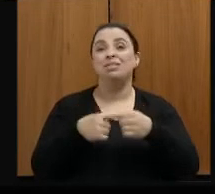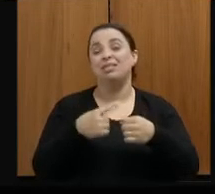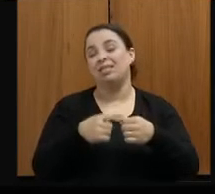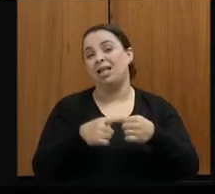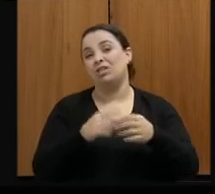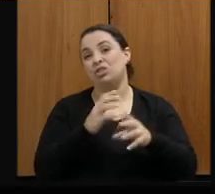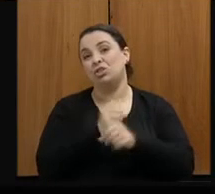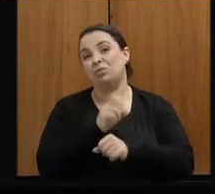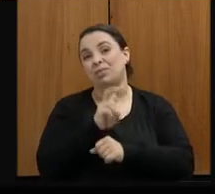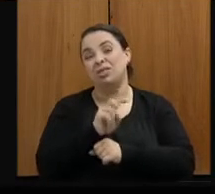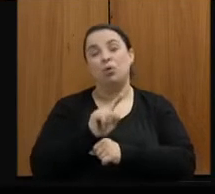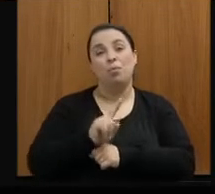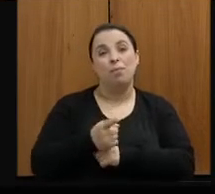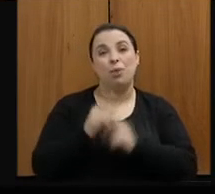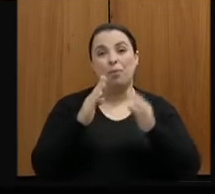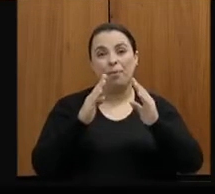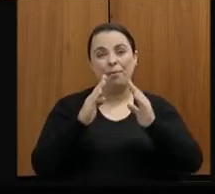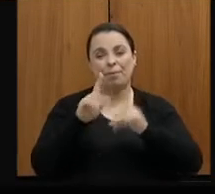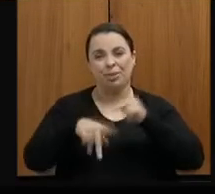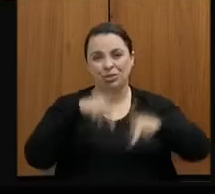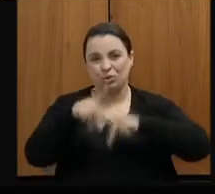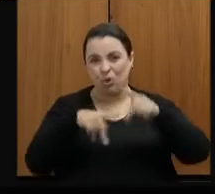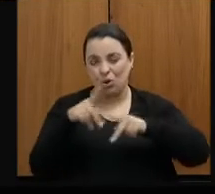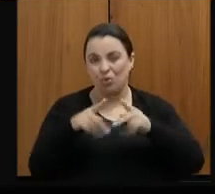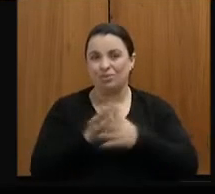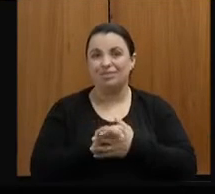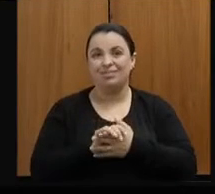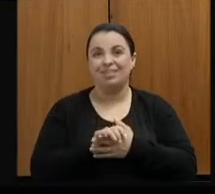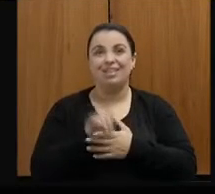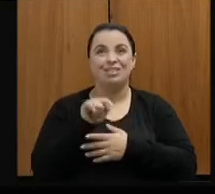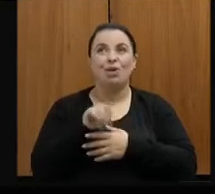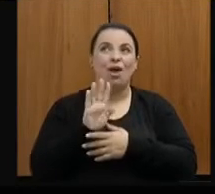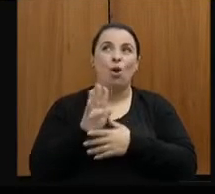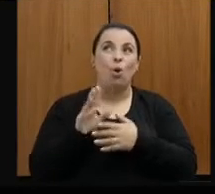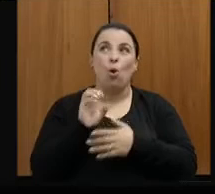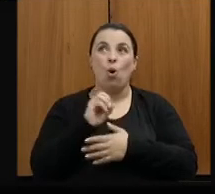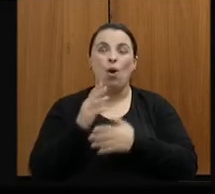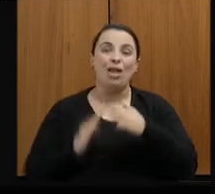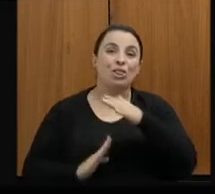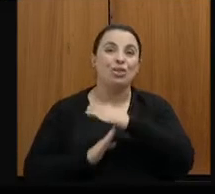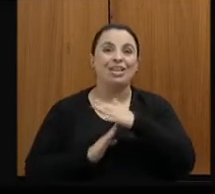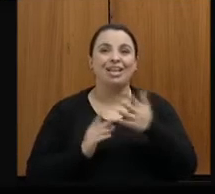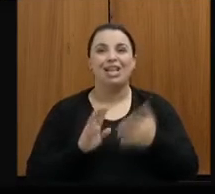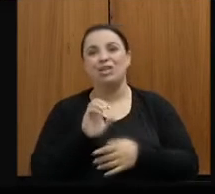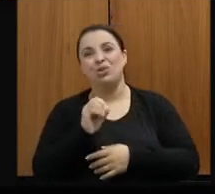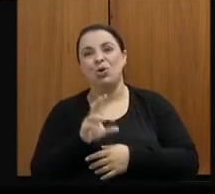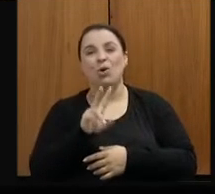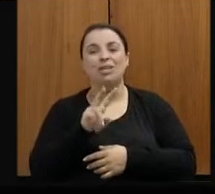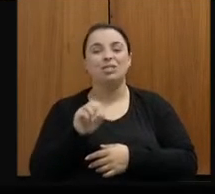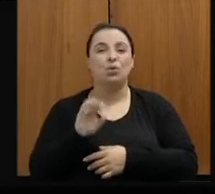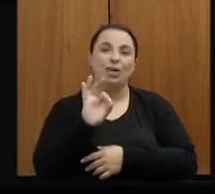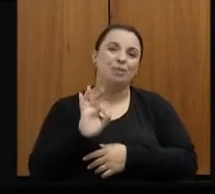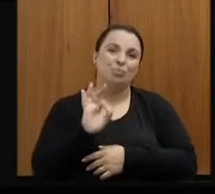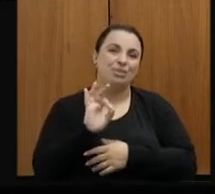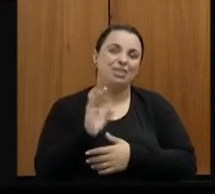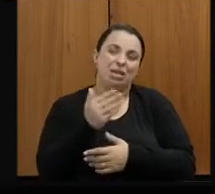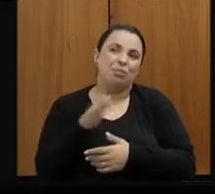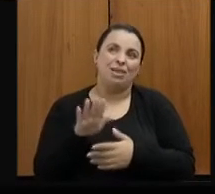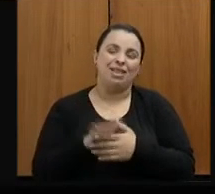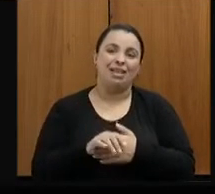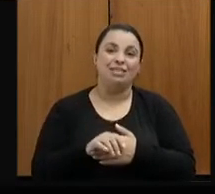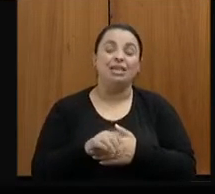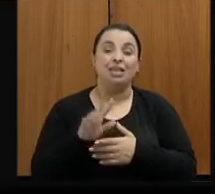ou é a totalidade dos imóveis ou é 50%. Então, vamos mudar a realidade fundiária de diversos